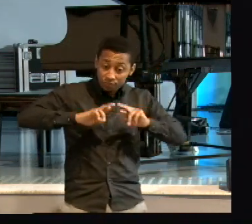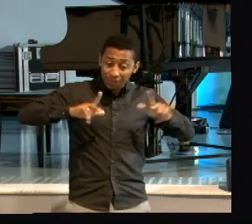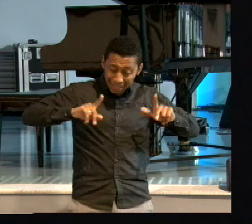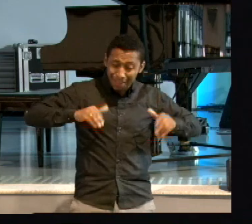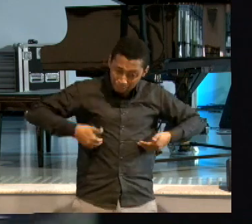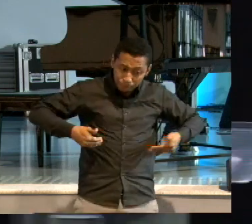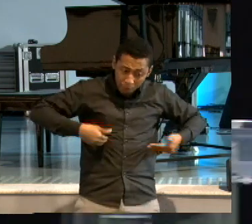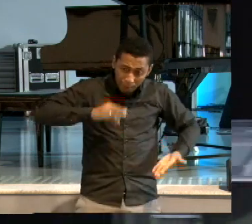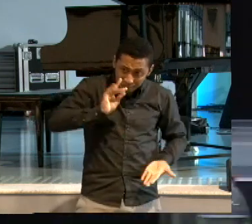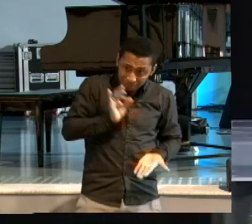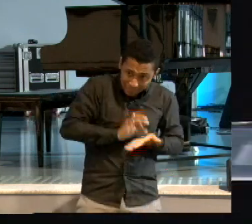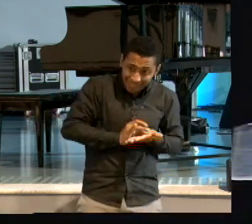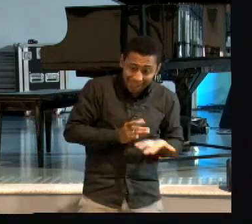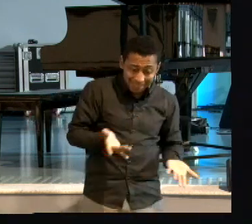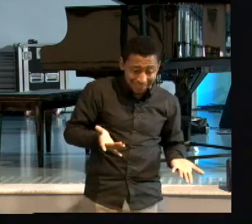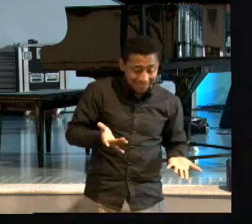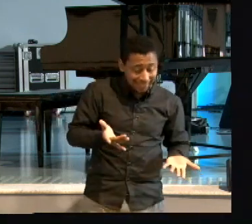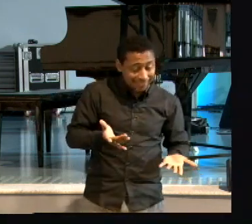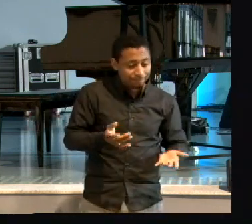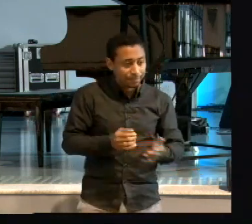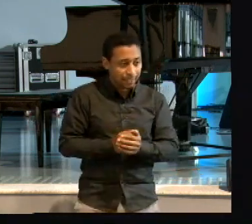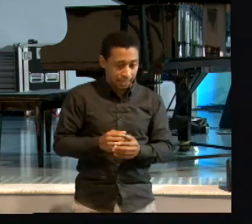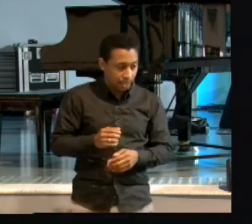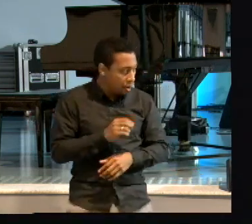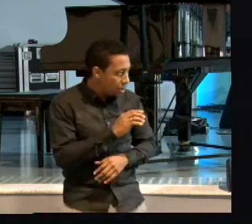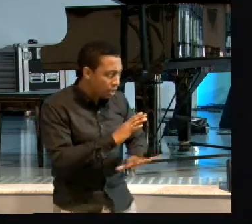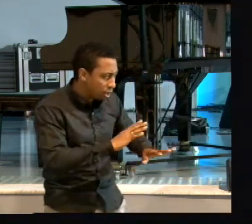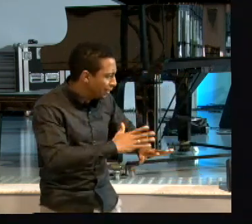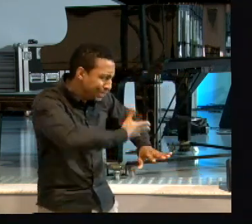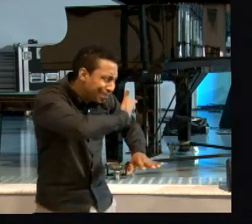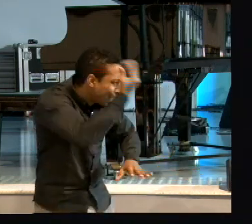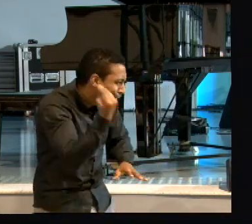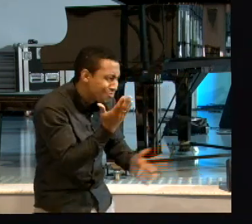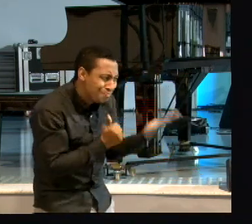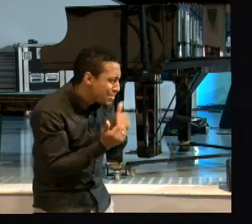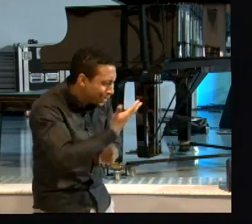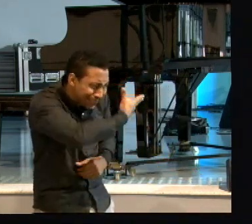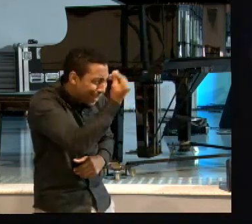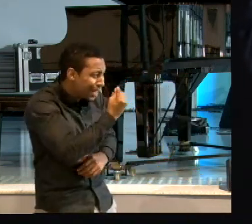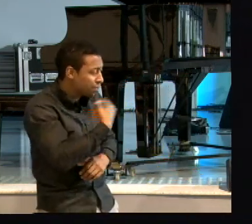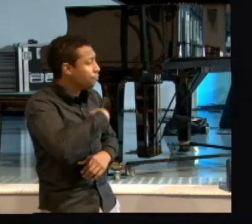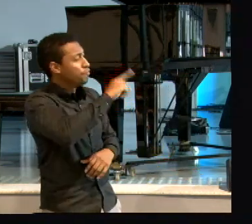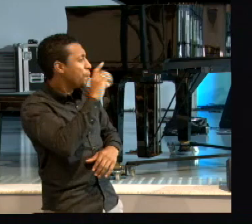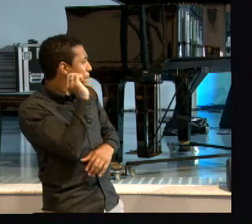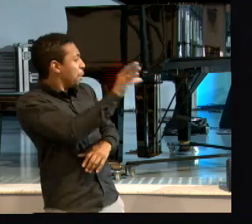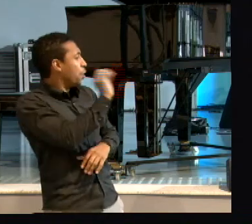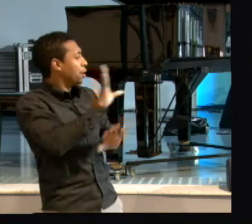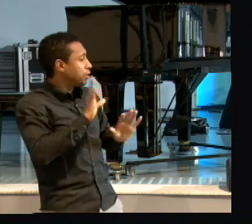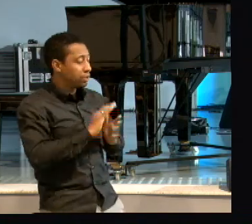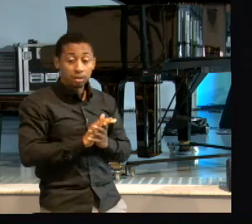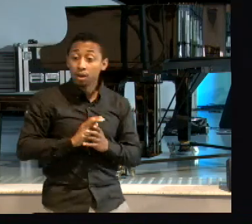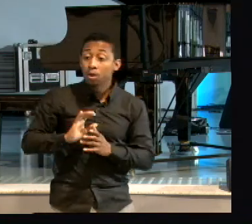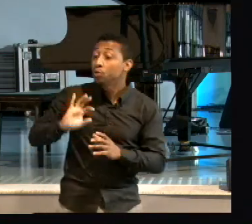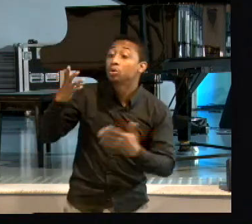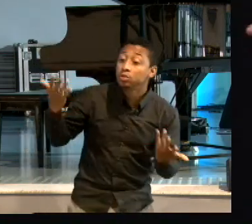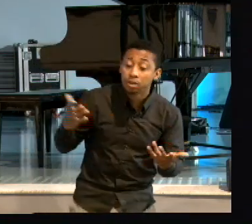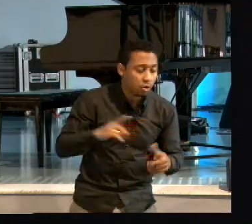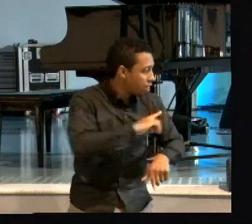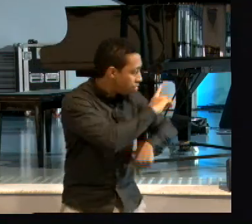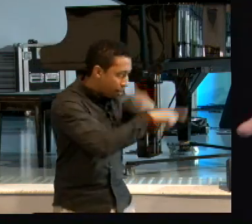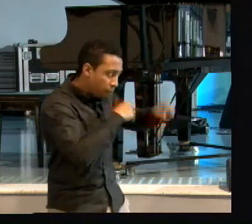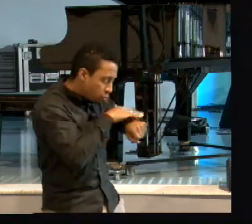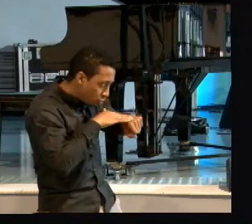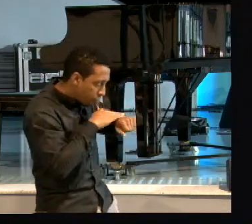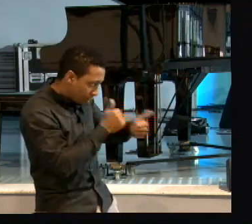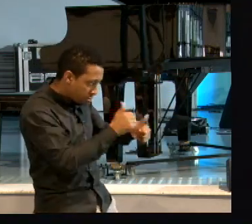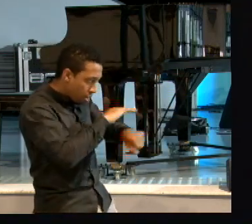fome mesmo. Ele olha para mim e diz, esquece o almoço, vamos embora. Eu falei para ele, o que está acontecendo? Ele diz, depois eu falo. Eu entendi que ele não